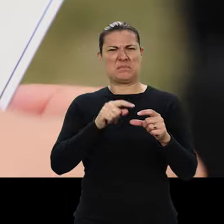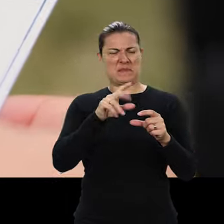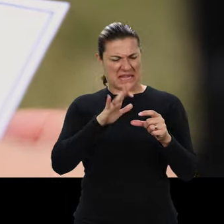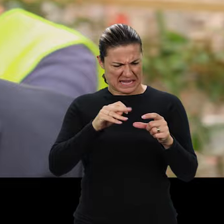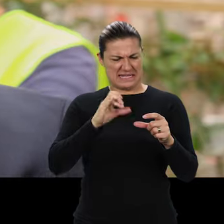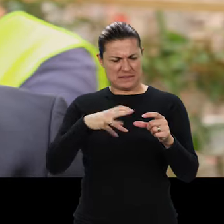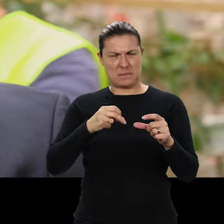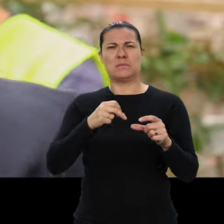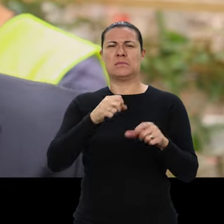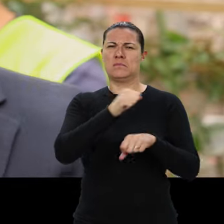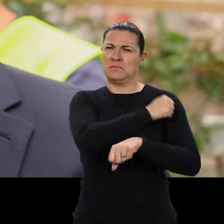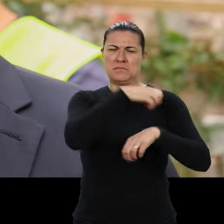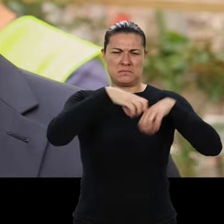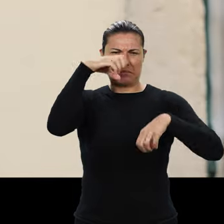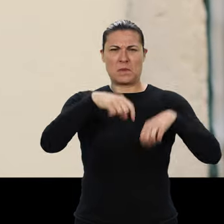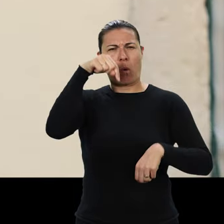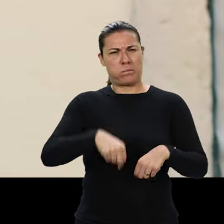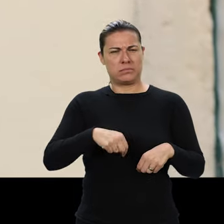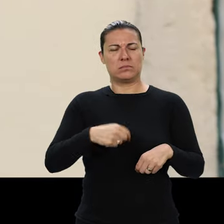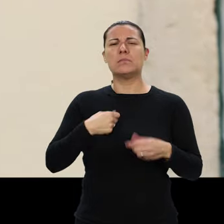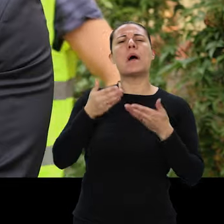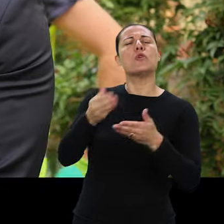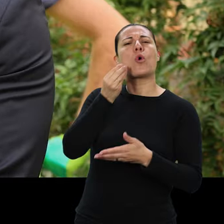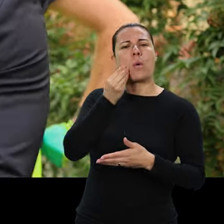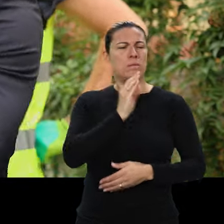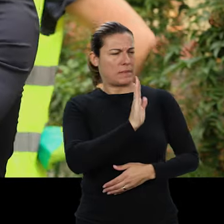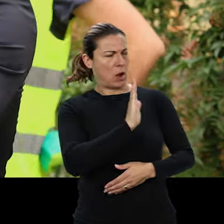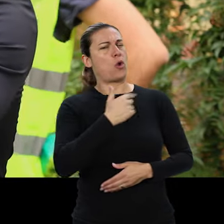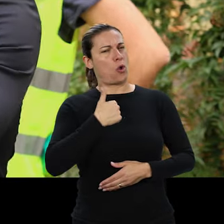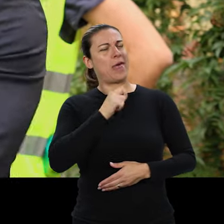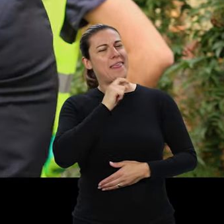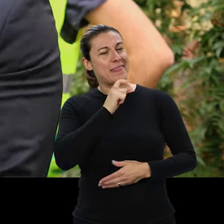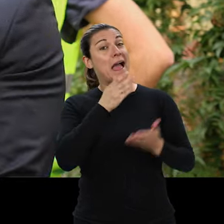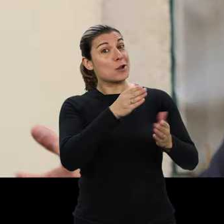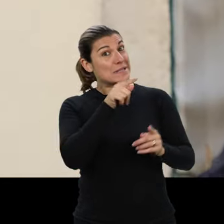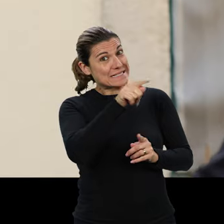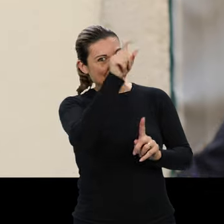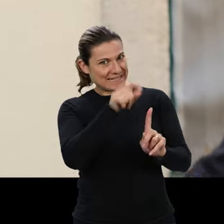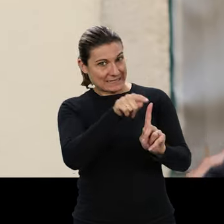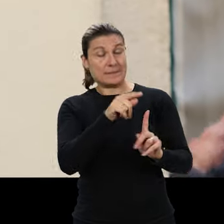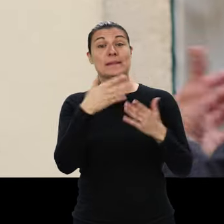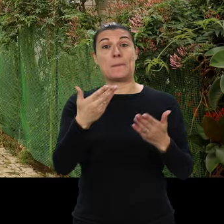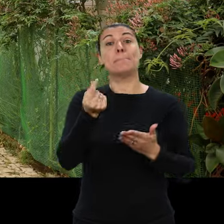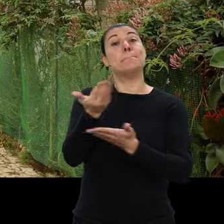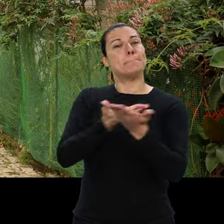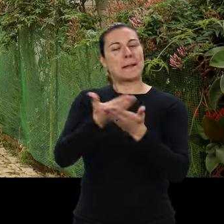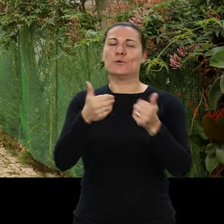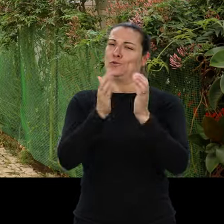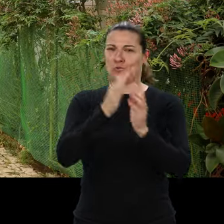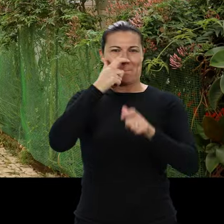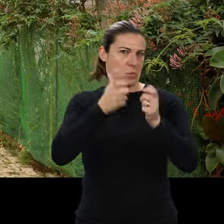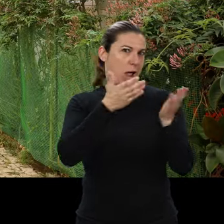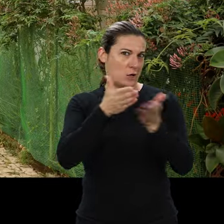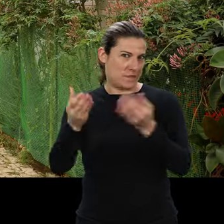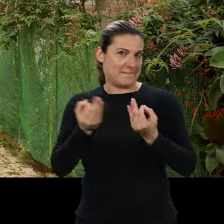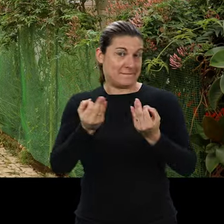Cimento, empreendedorismo ao momento. Uhum. Em que posso ajudá-lo? Não, não, eu é que posso ajudá-lo a si. Aliás, o mercado ajuda toda